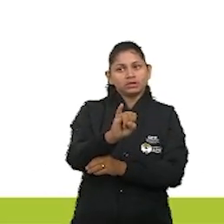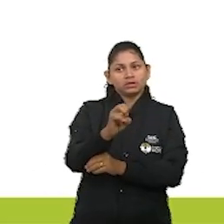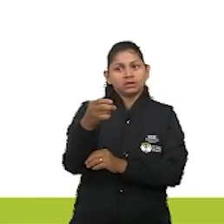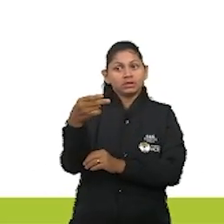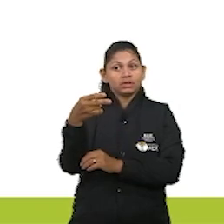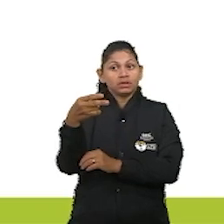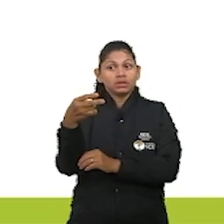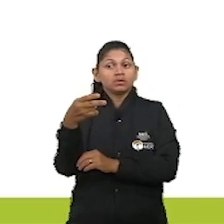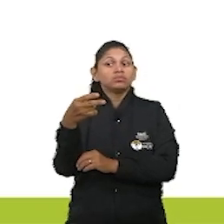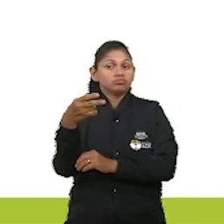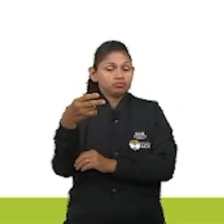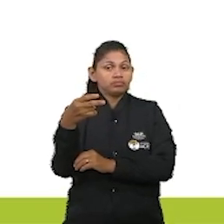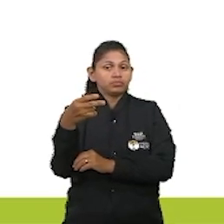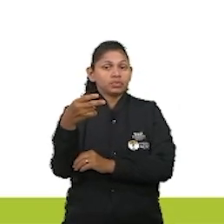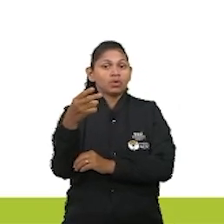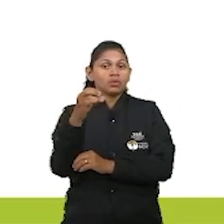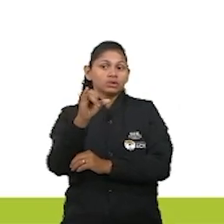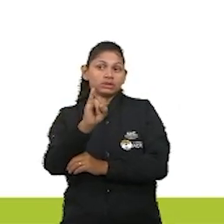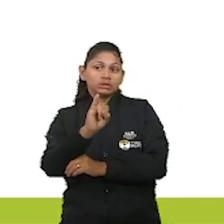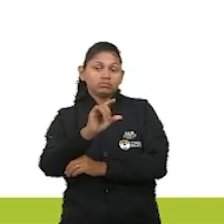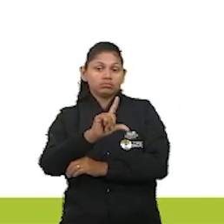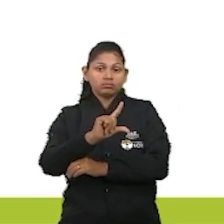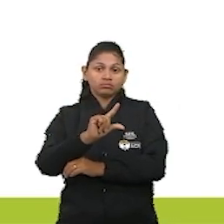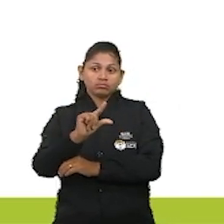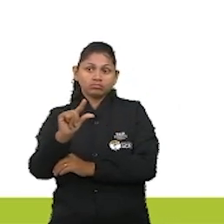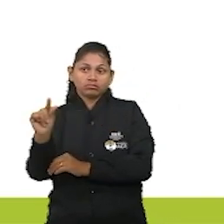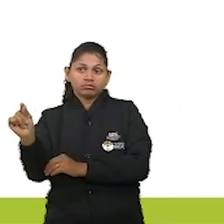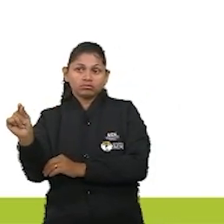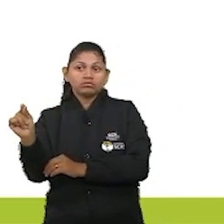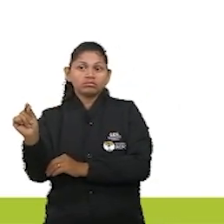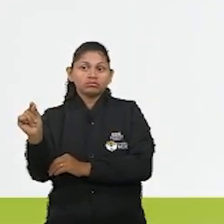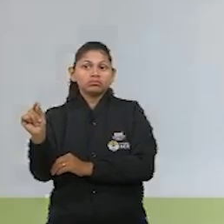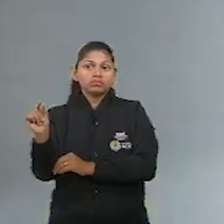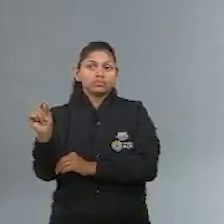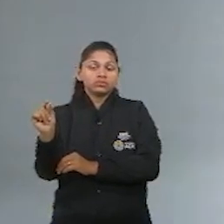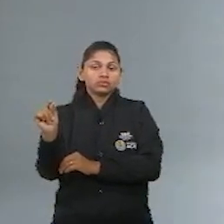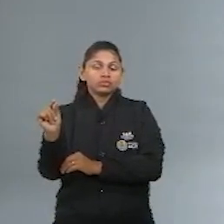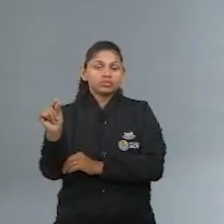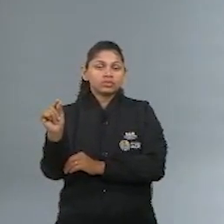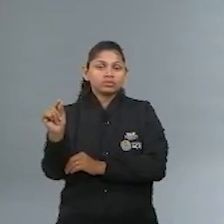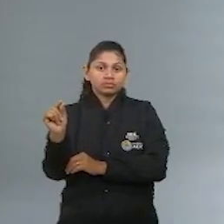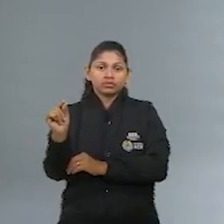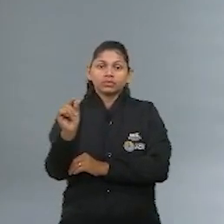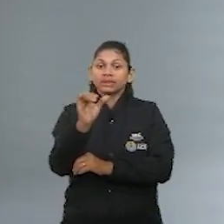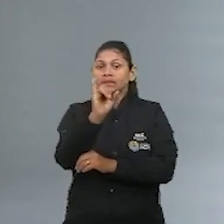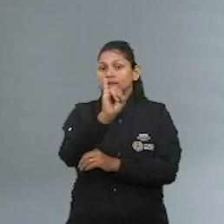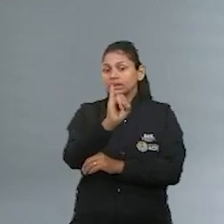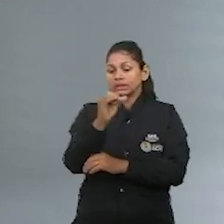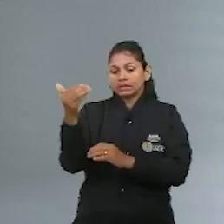a I saindo. Tudo bem? Outro exemplo aqui que eu venho trazendo para vocês,